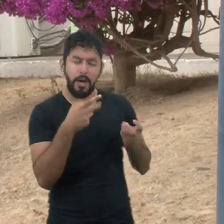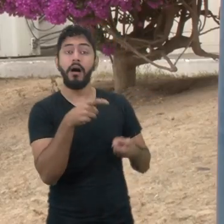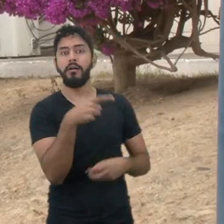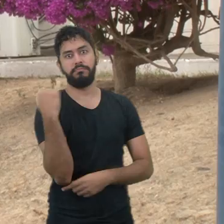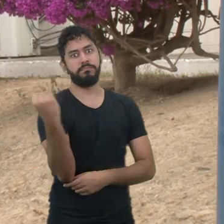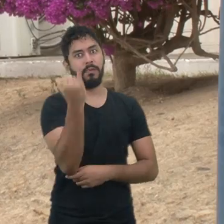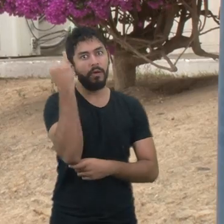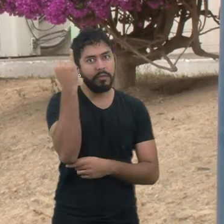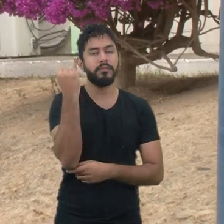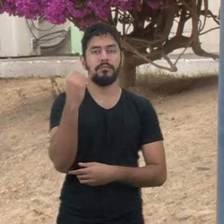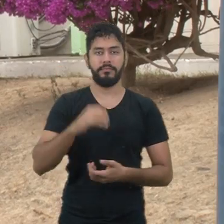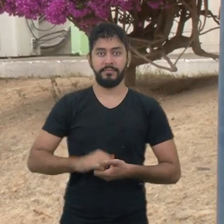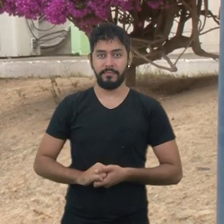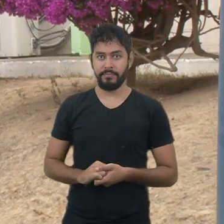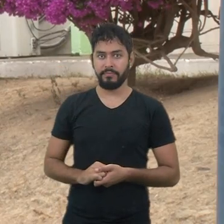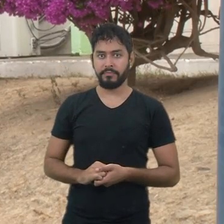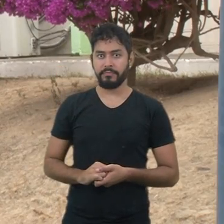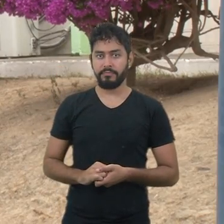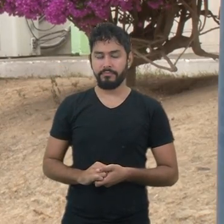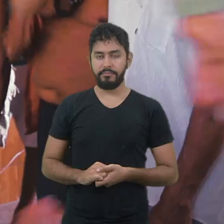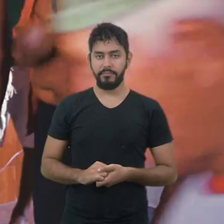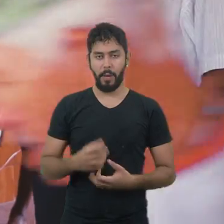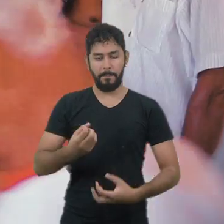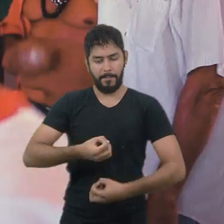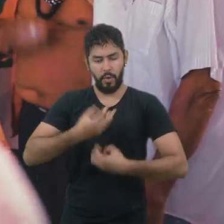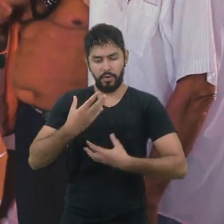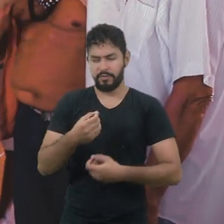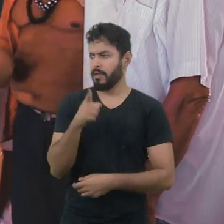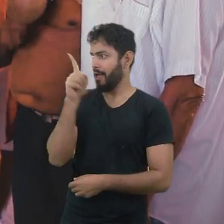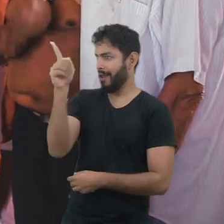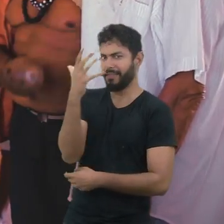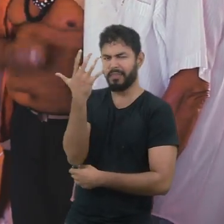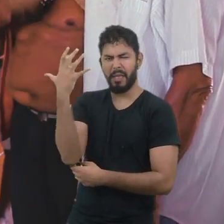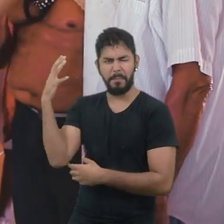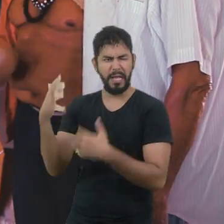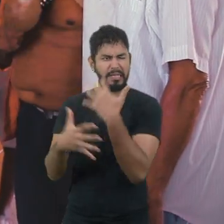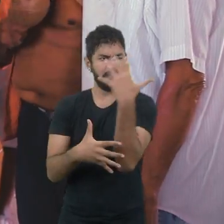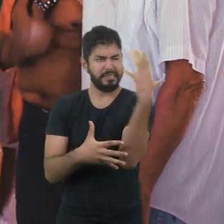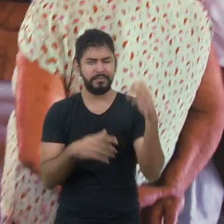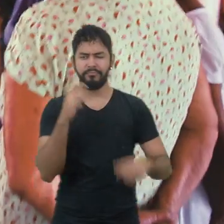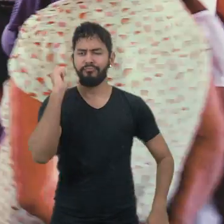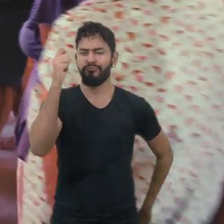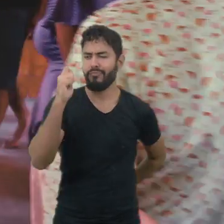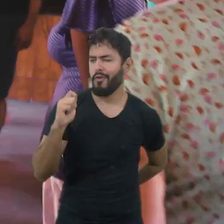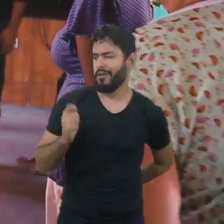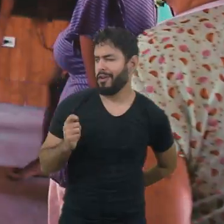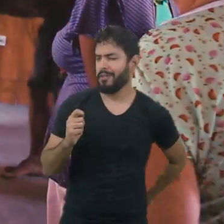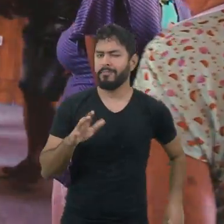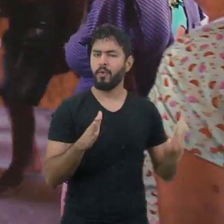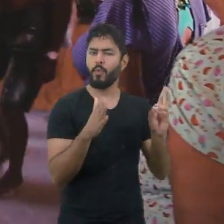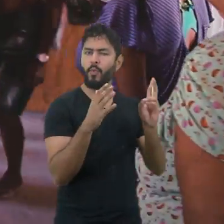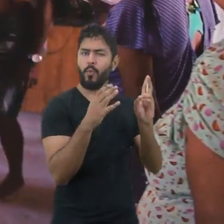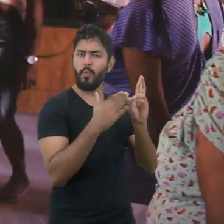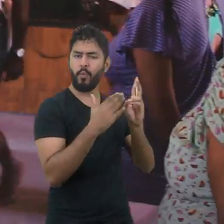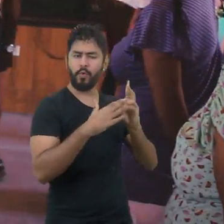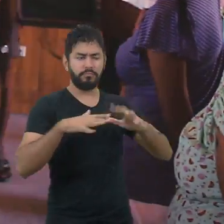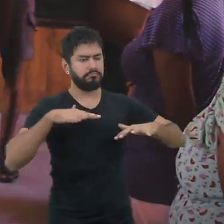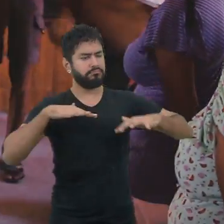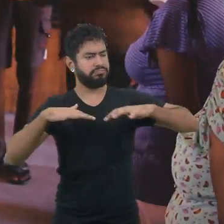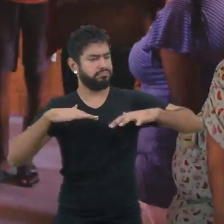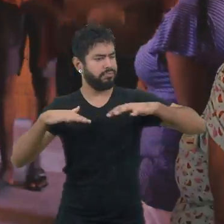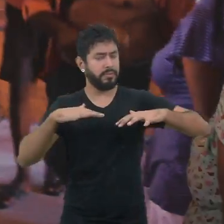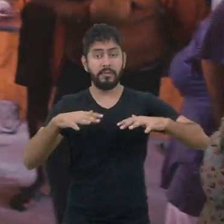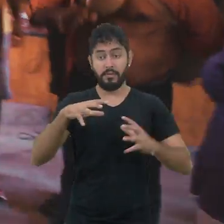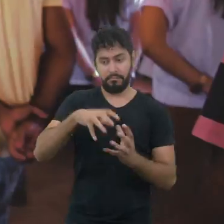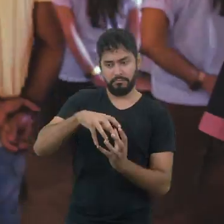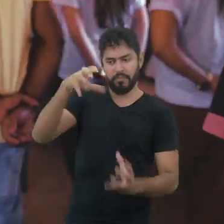é extremamente importante, né? Um toré acontece lá na mata, Xucurus afinando a